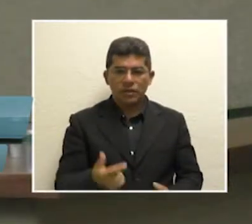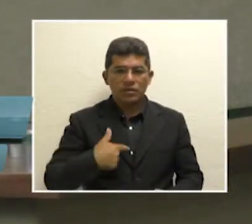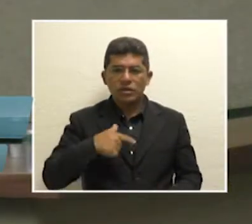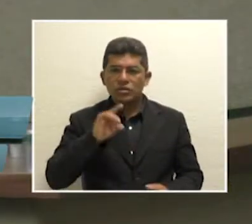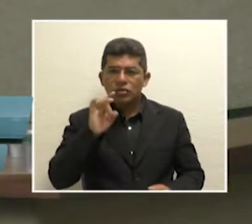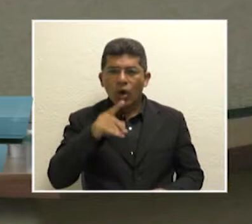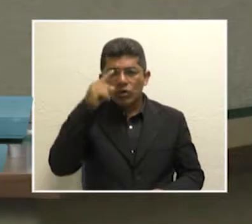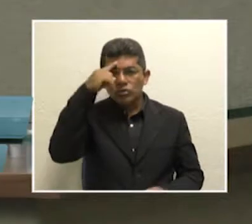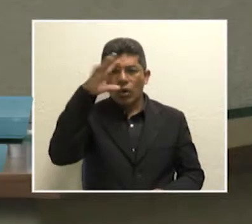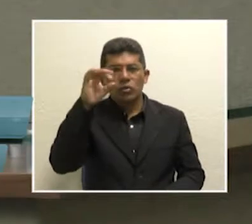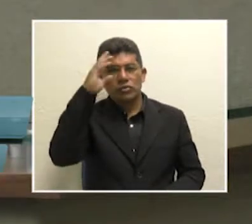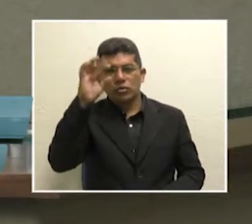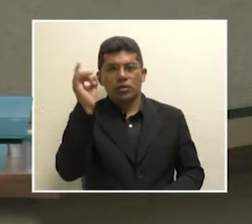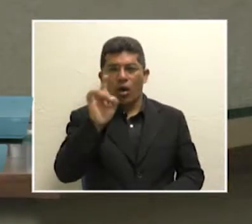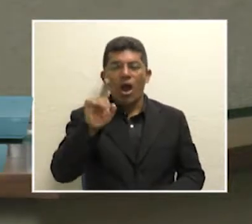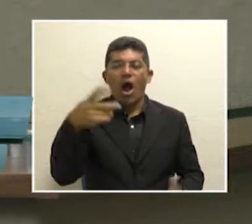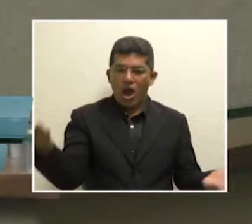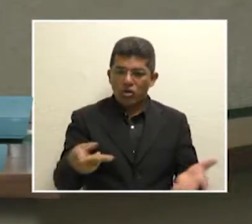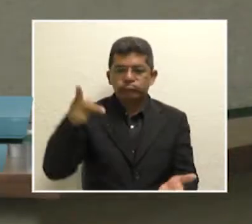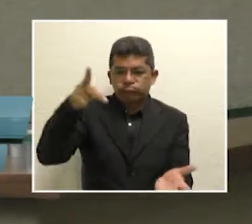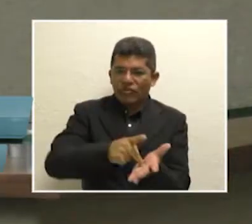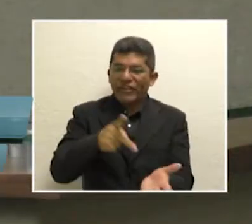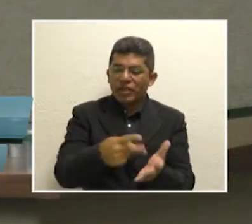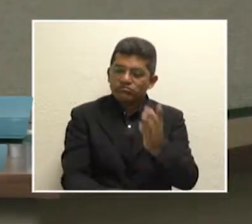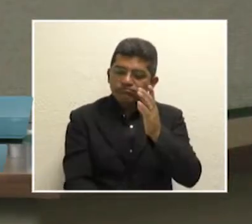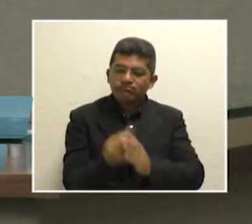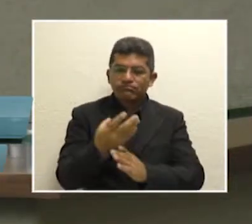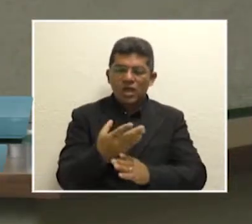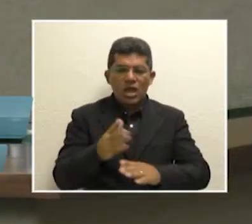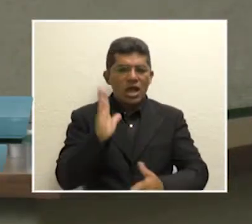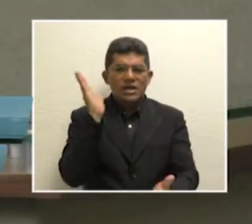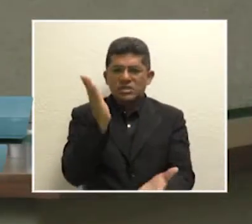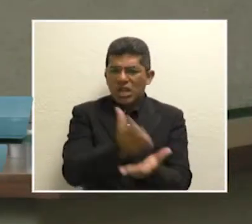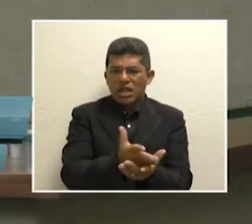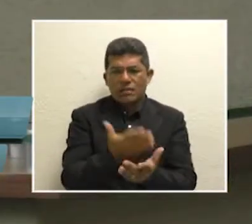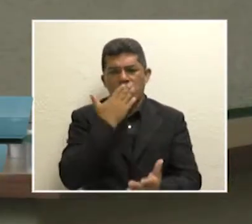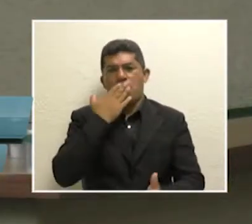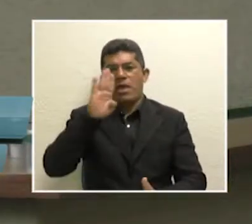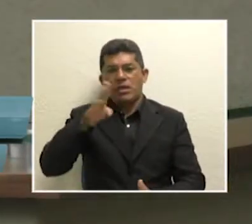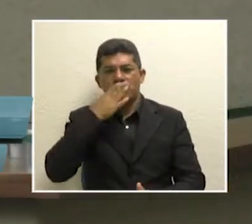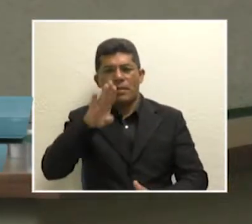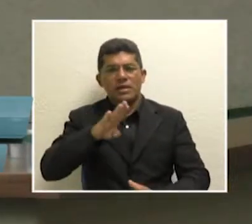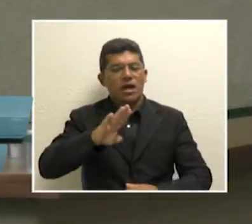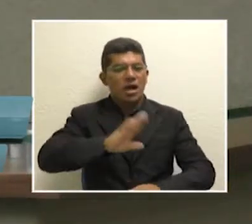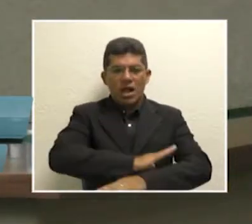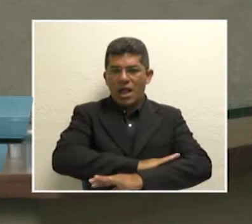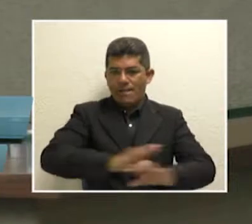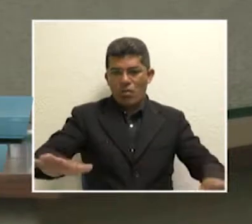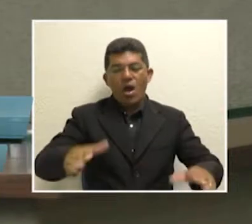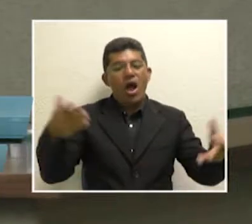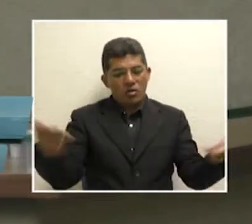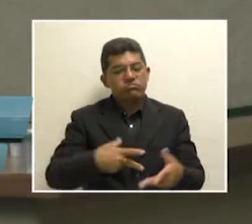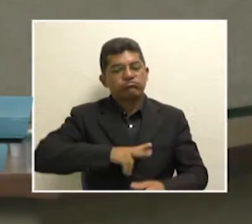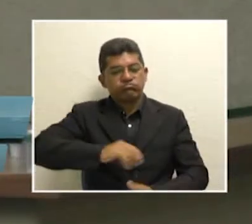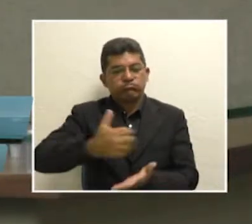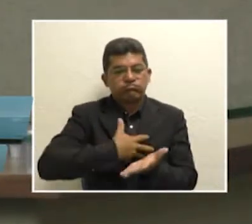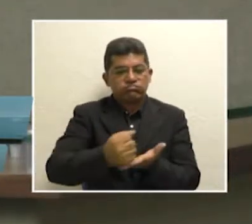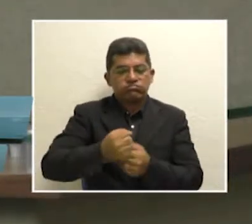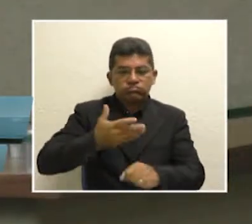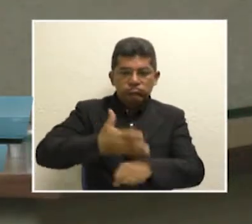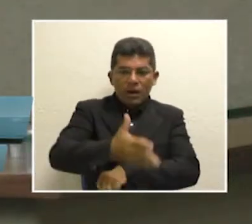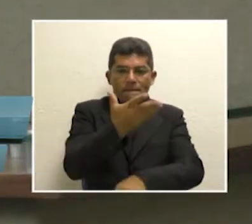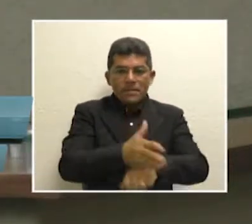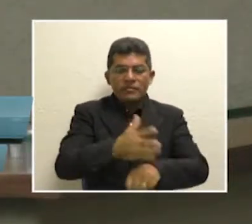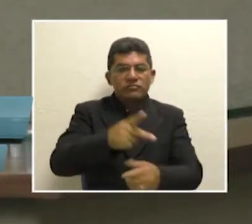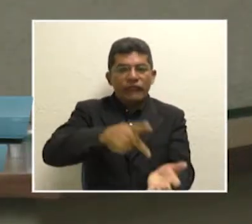uma realidade. Chega de promessas de outros governos que somente diziam, vamos fazer, e não